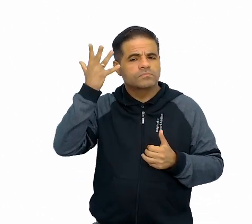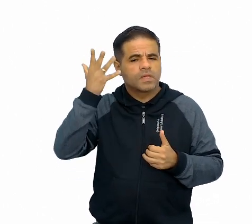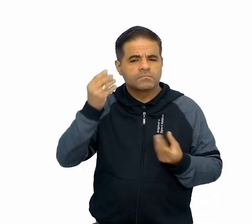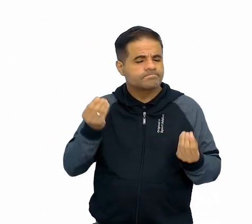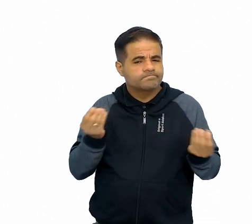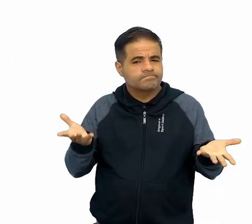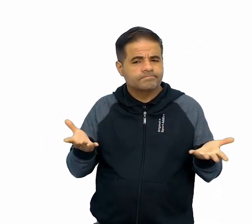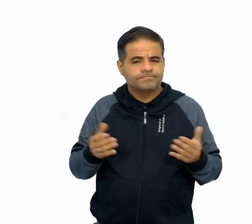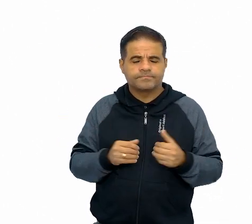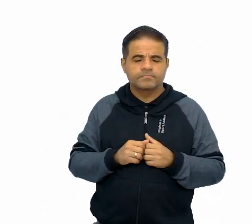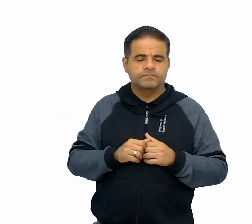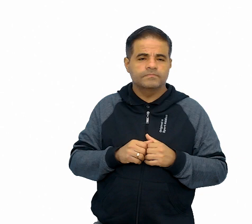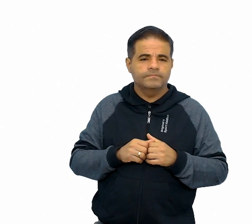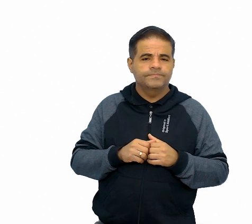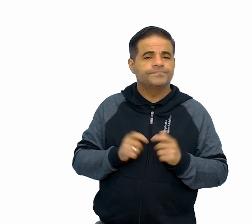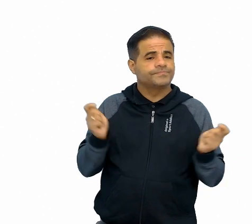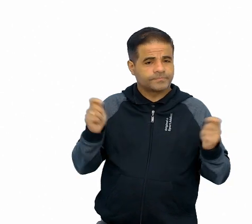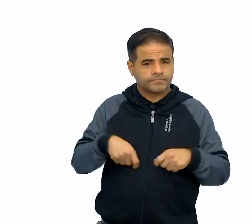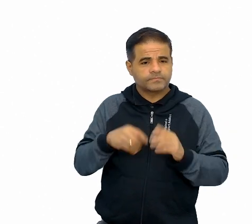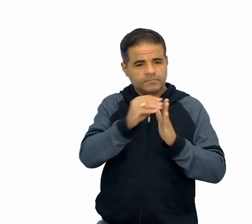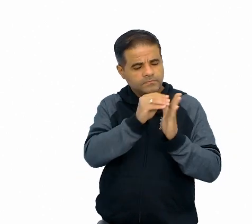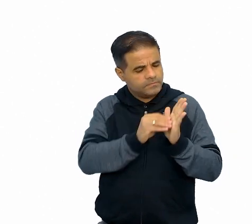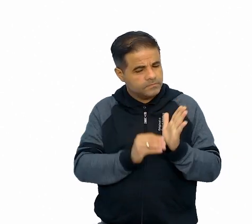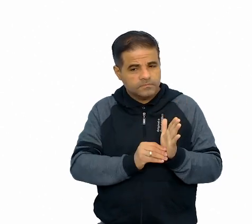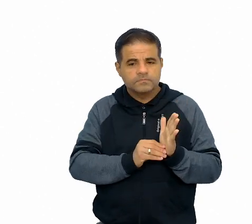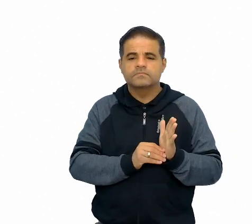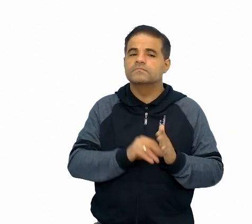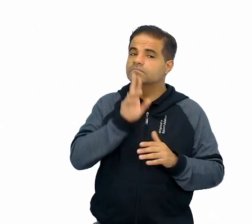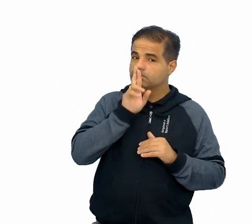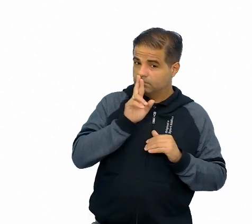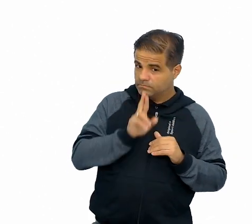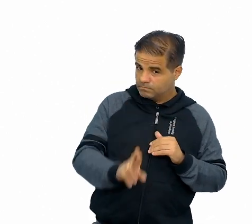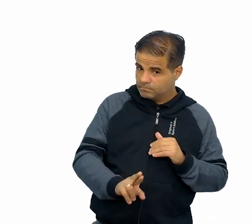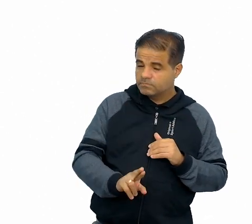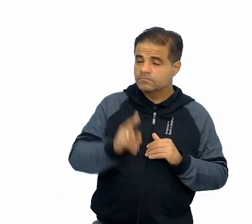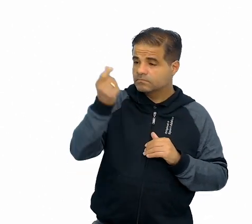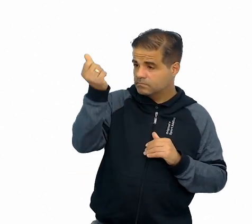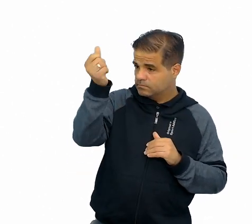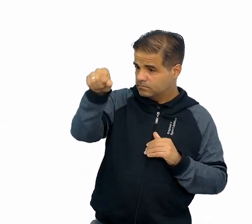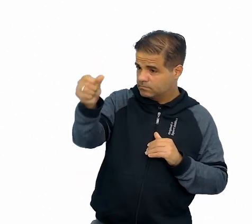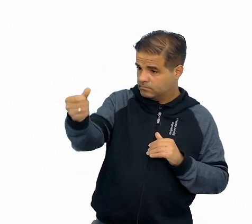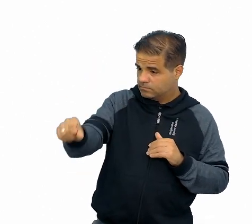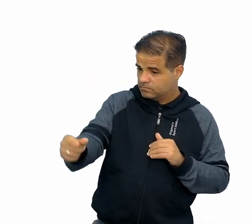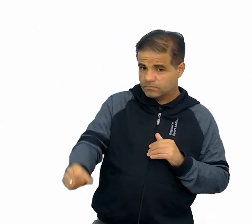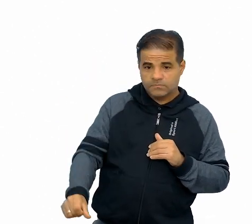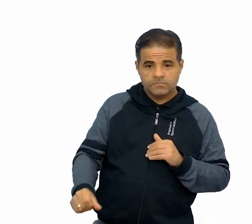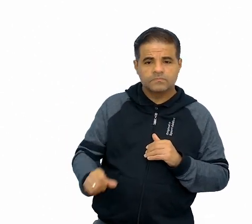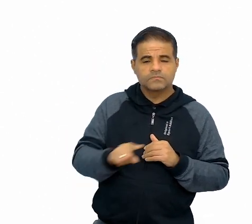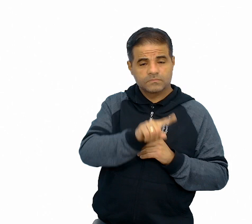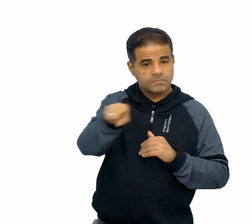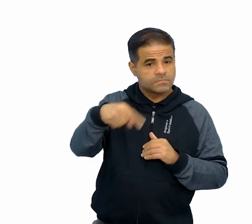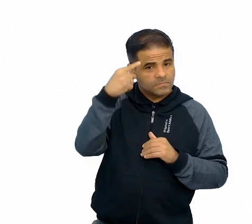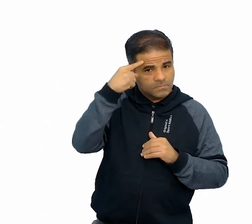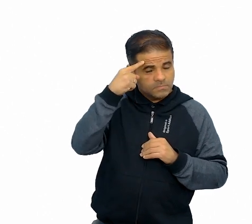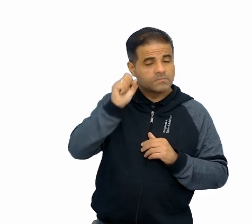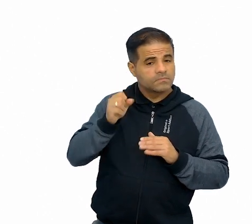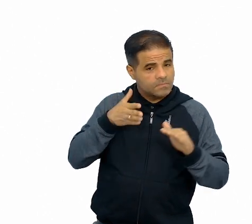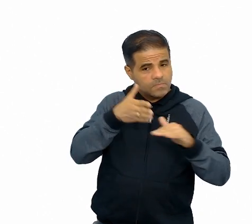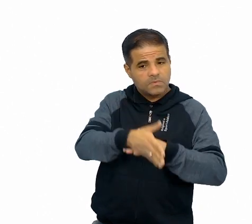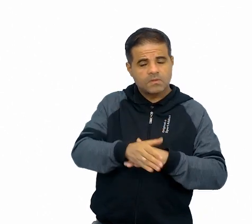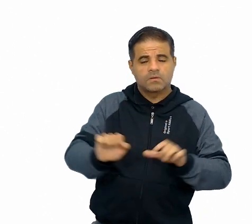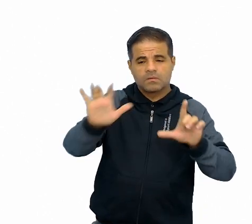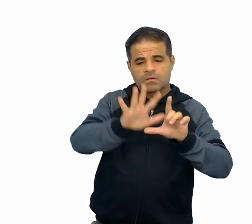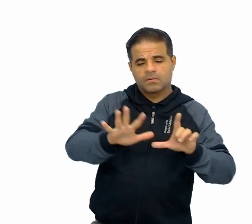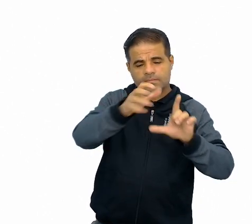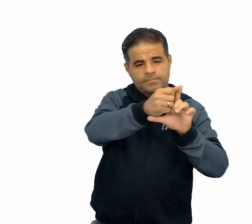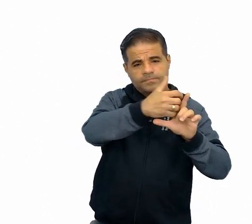acontecendo, podem lançar mão dos resultados das avaliações processuais que vocês podem acessar na